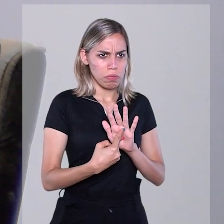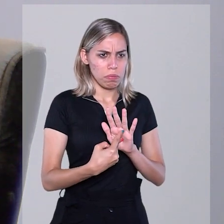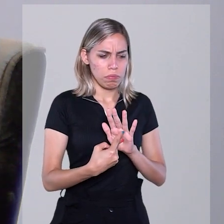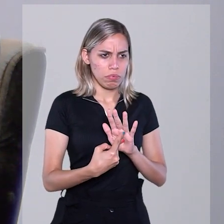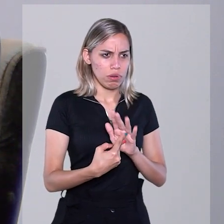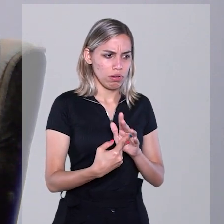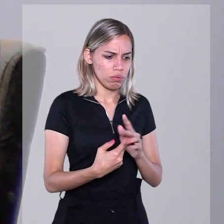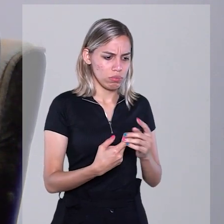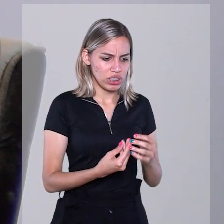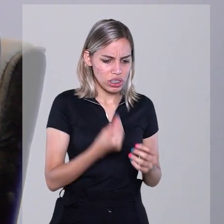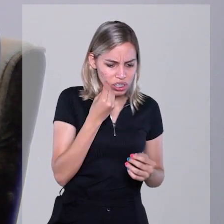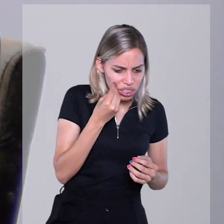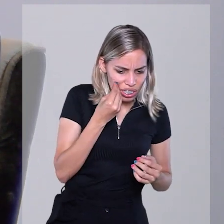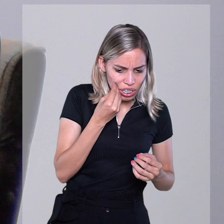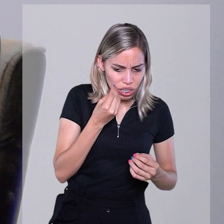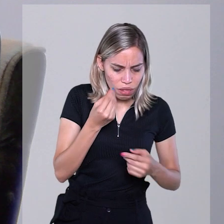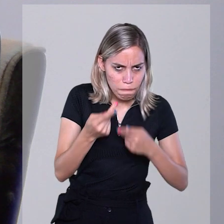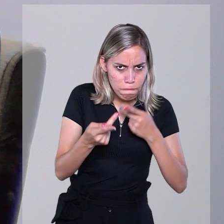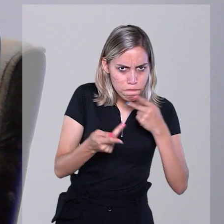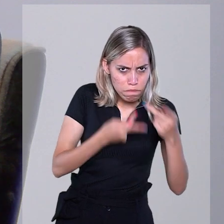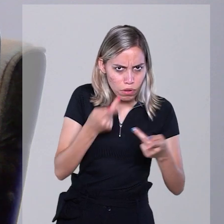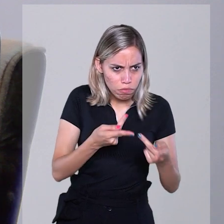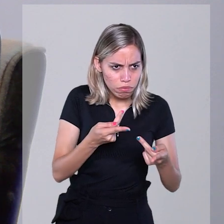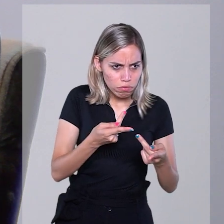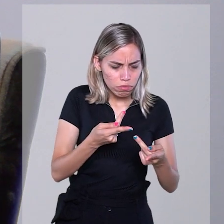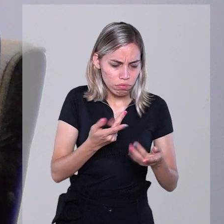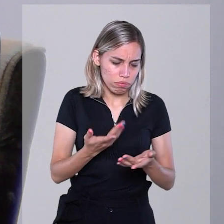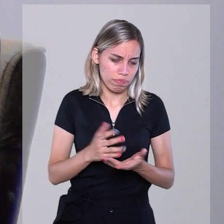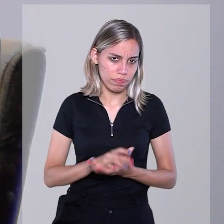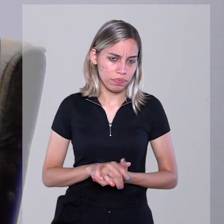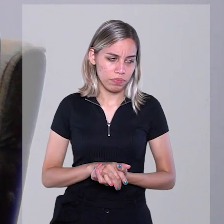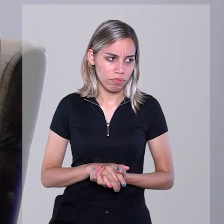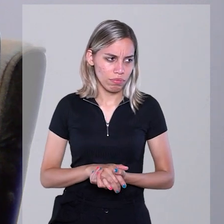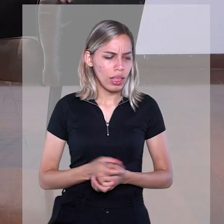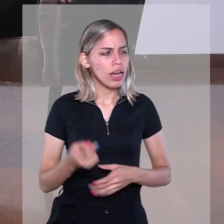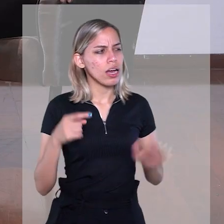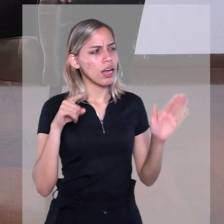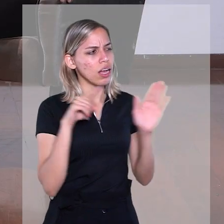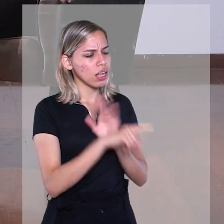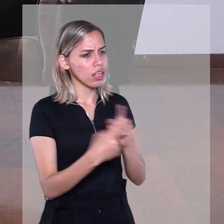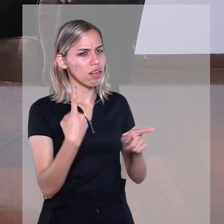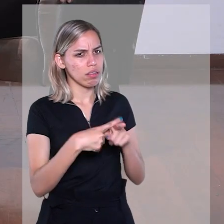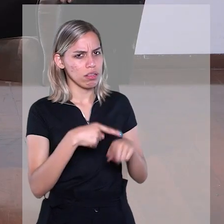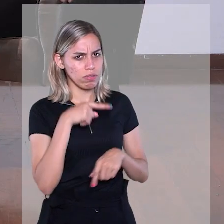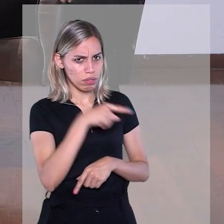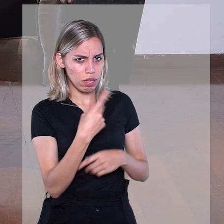deva comunicar a agentes. Por que você procurou o vídeo no momento